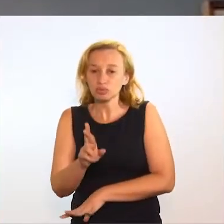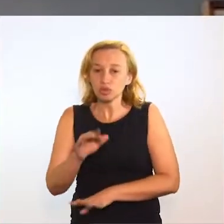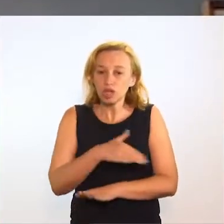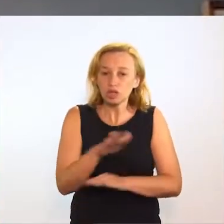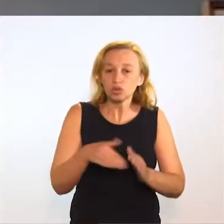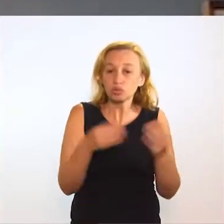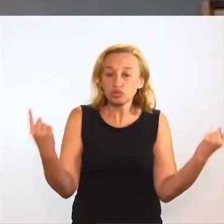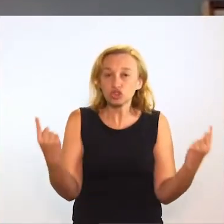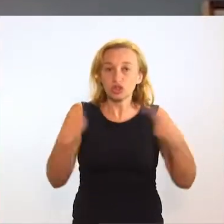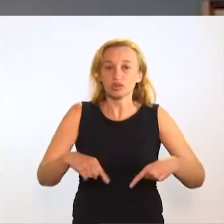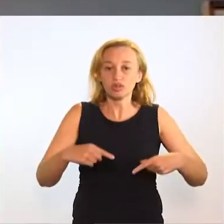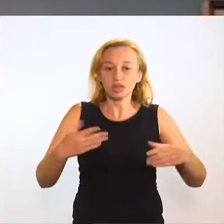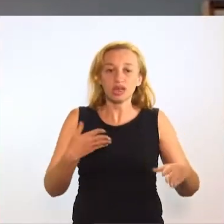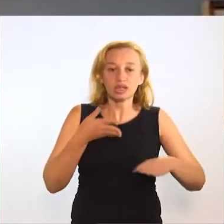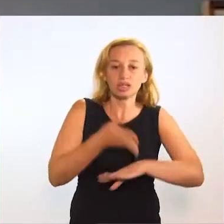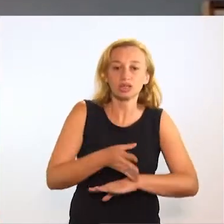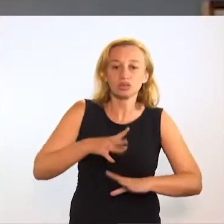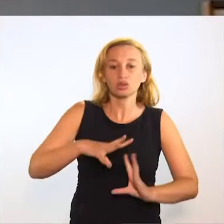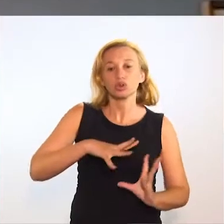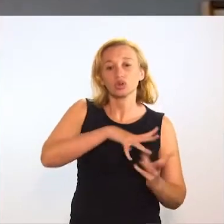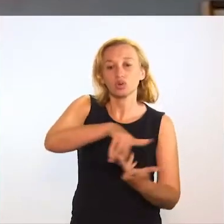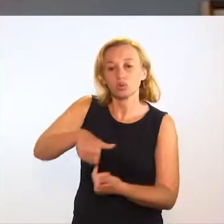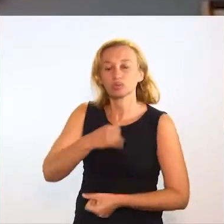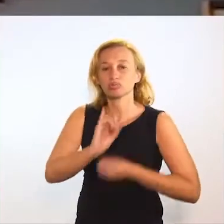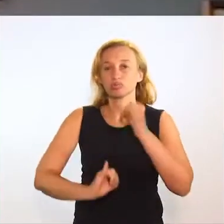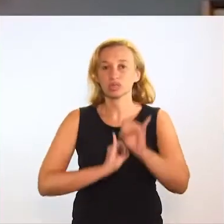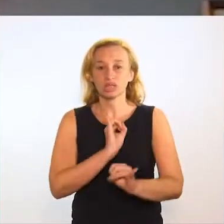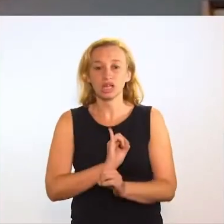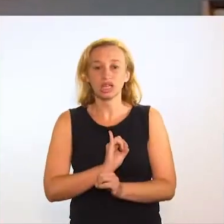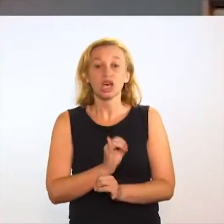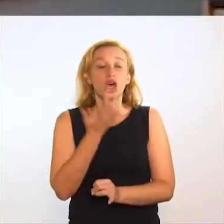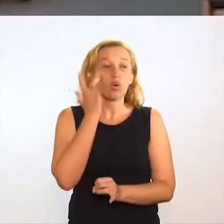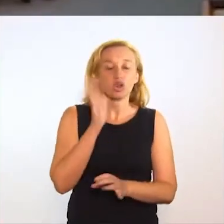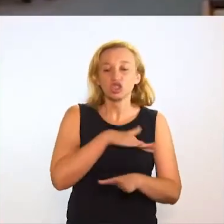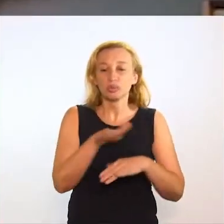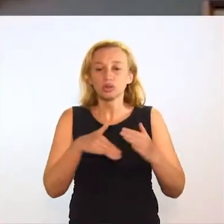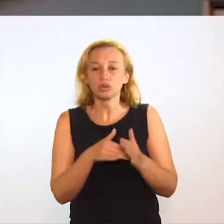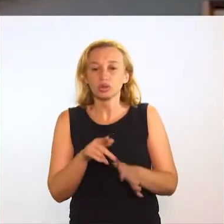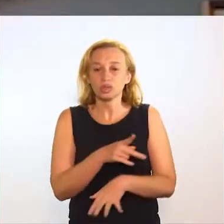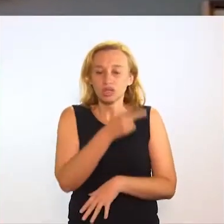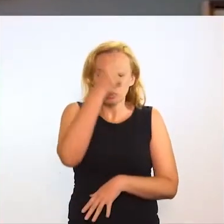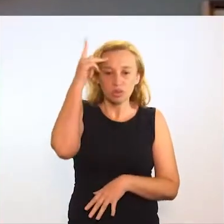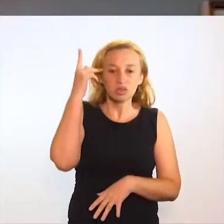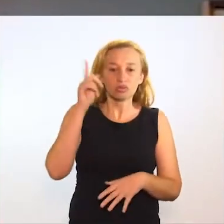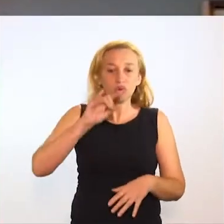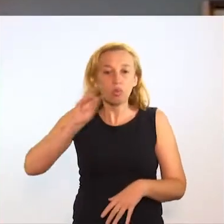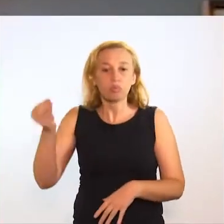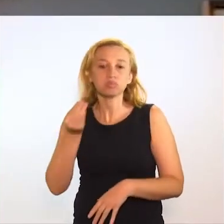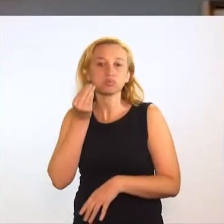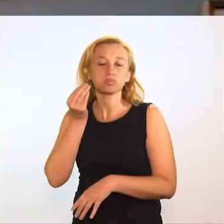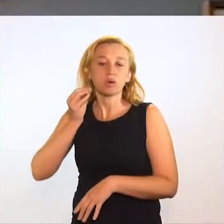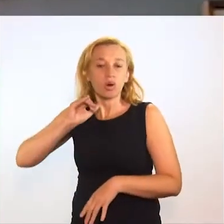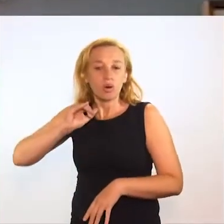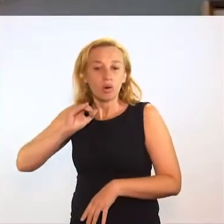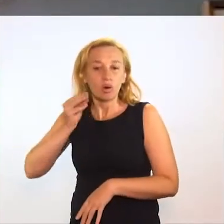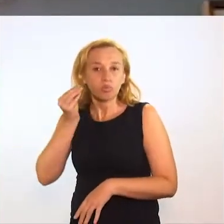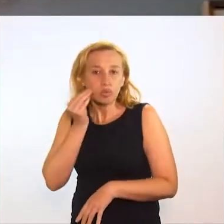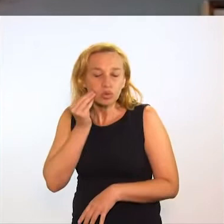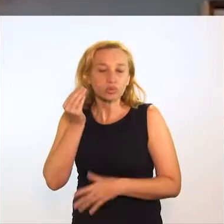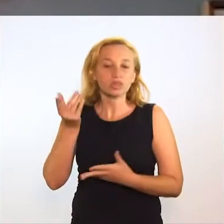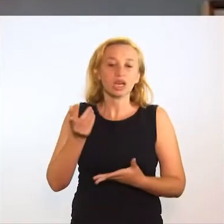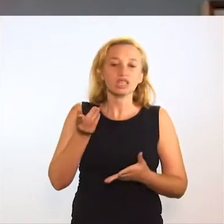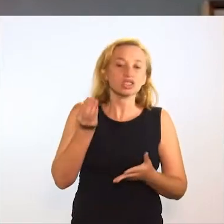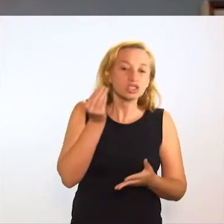também responder a esses desafios entrando nesse mundo digital. Eu acho que para todo mundo foi uma super oportunidade